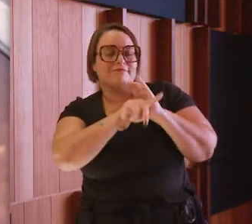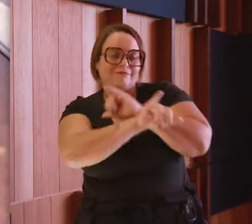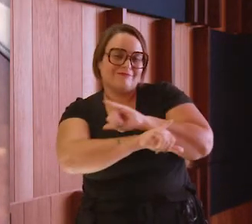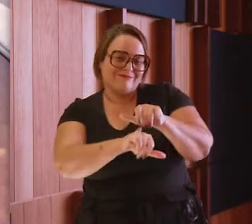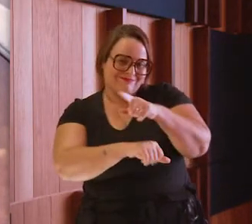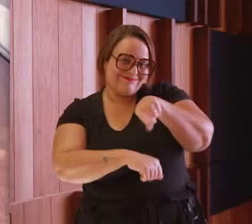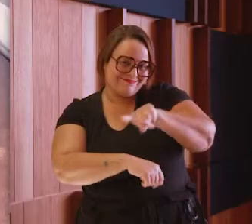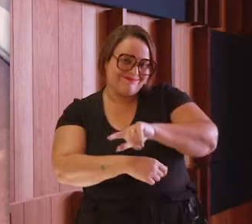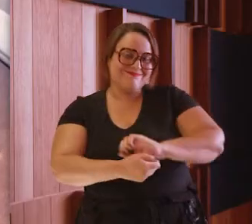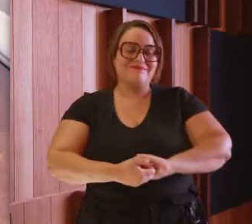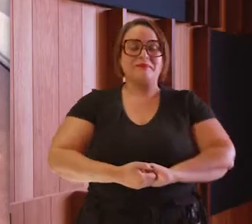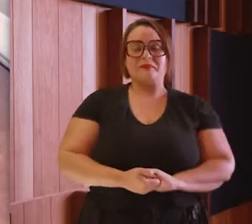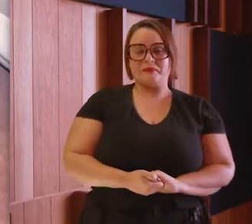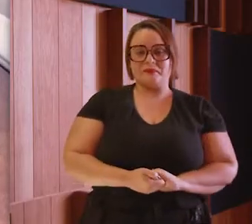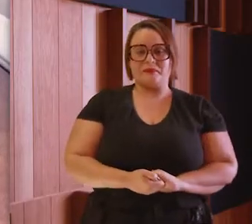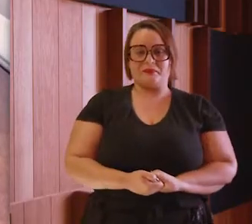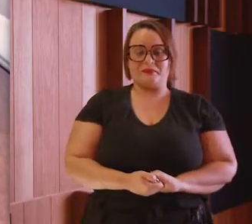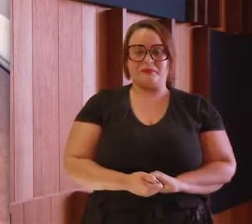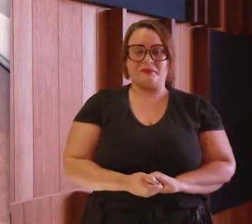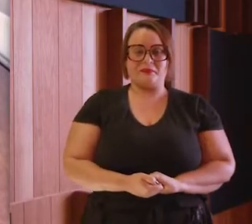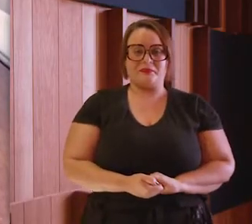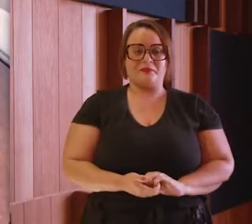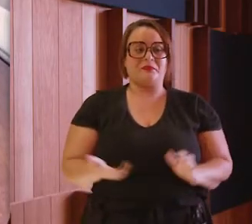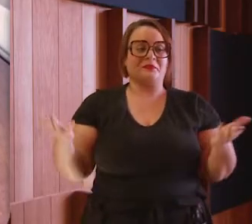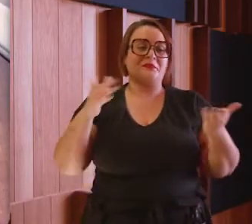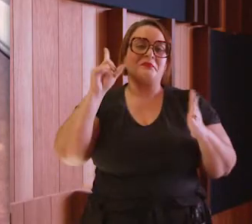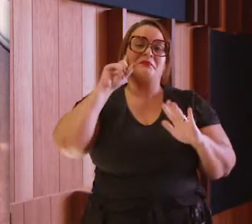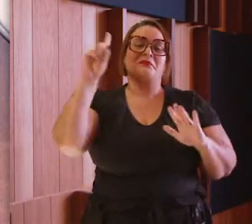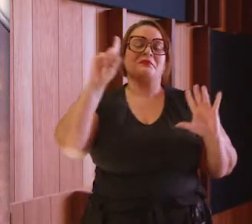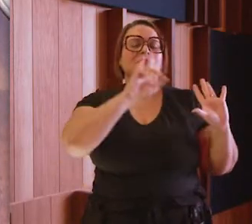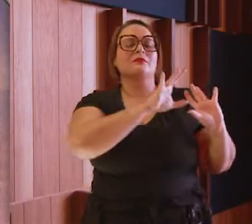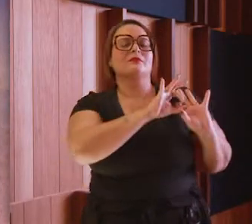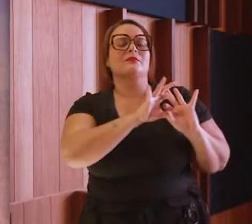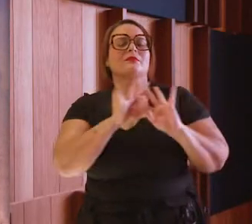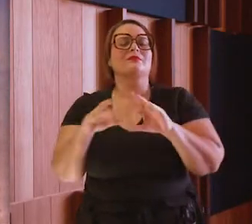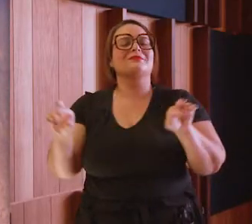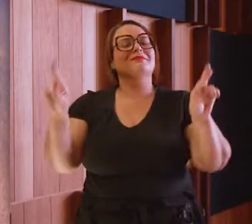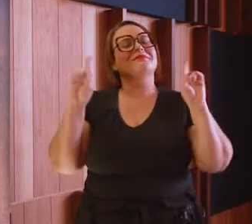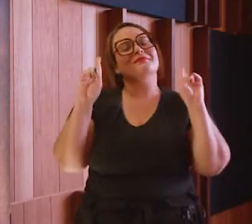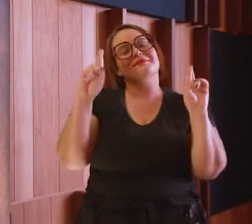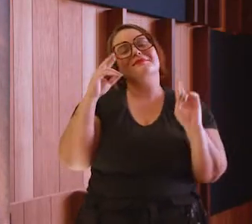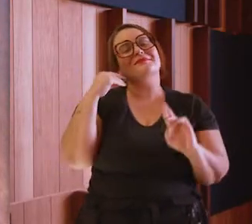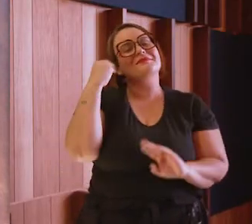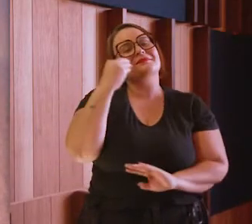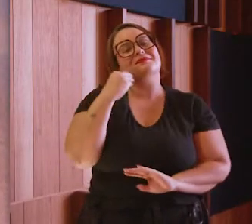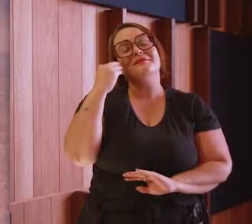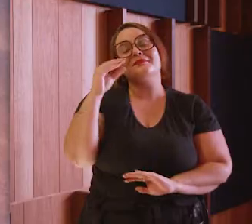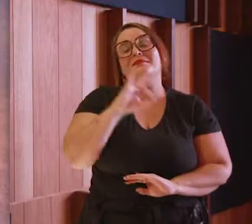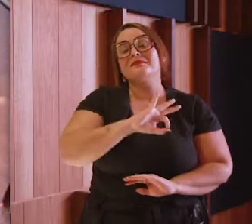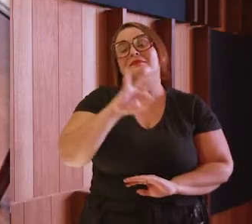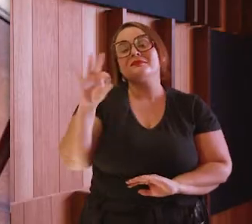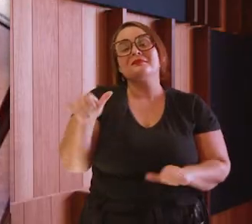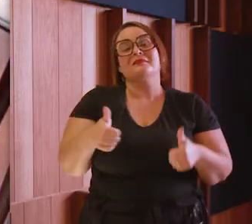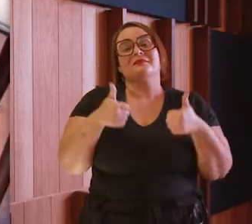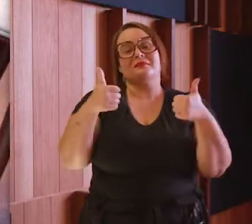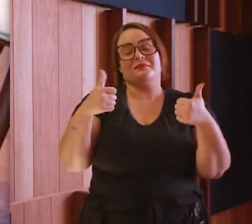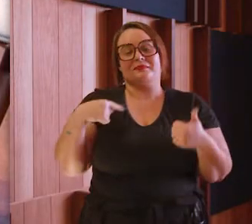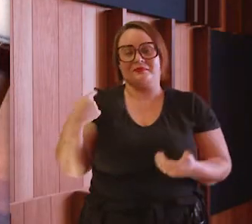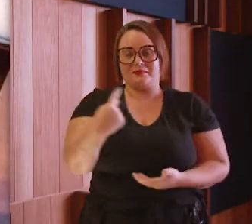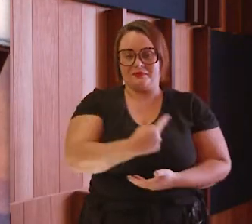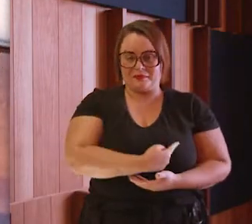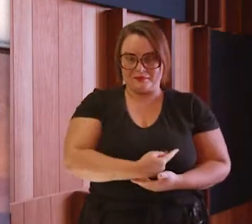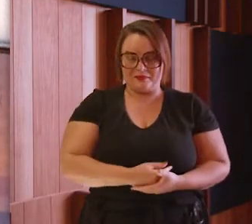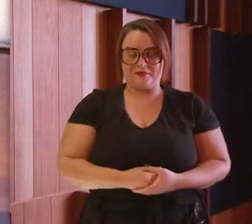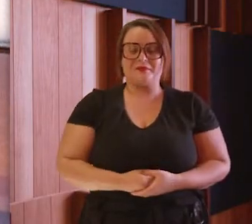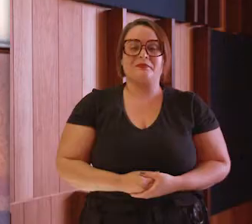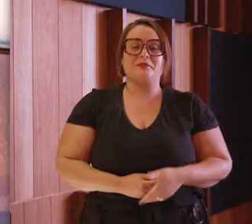No contexto de todo esse dia, que eu espero que seja uma experiência muito positiva para todos nós, nós teremos